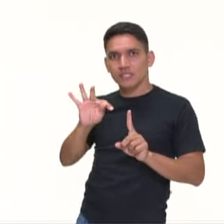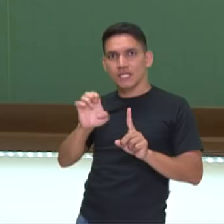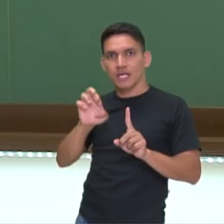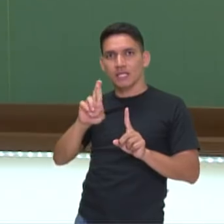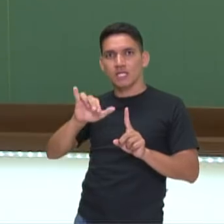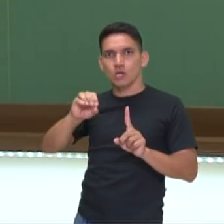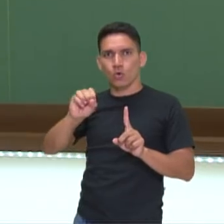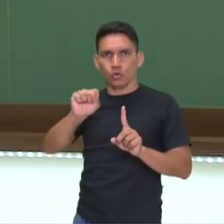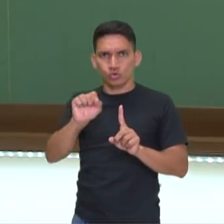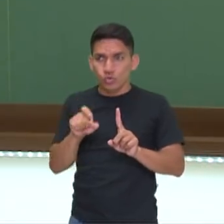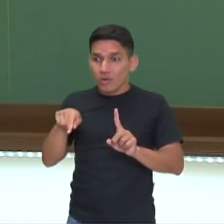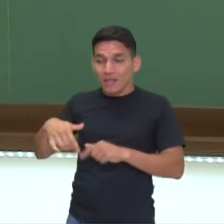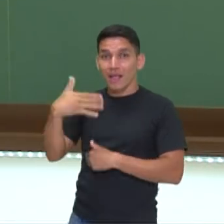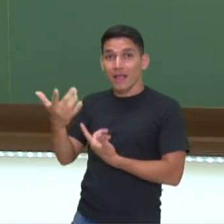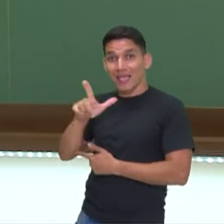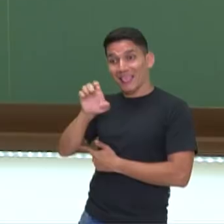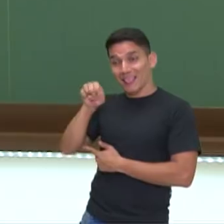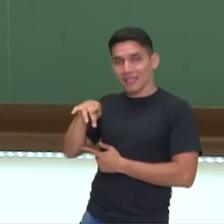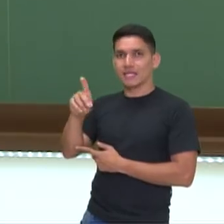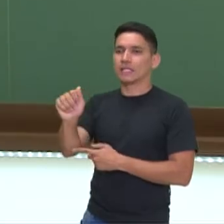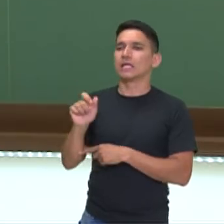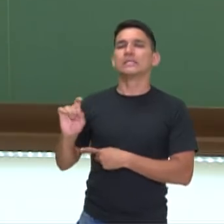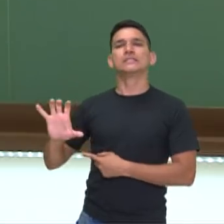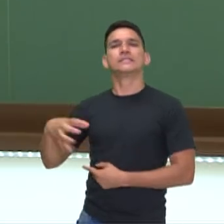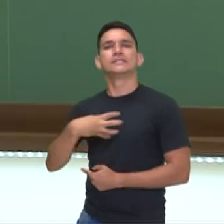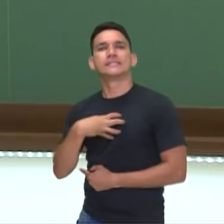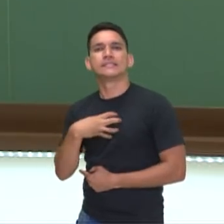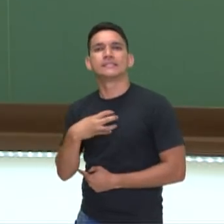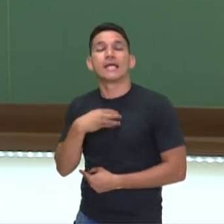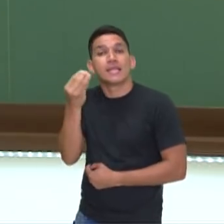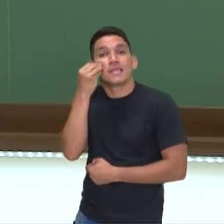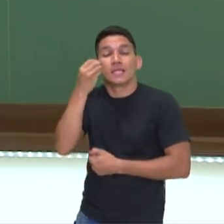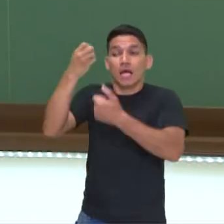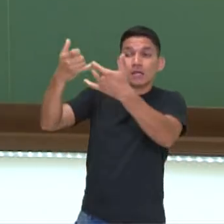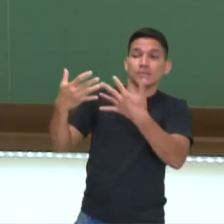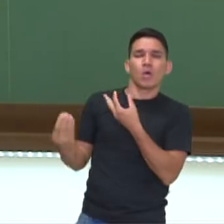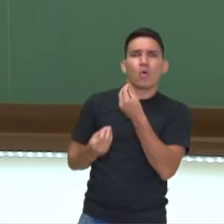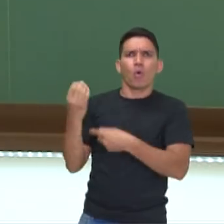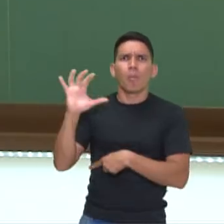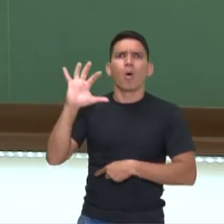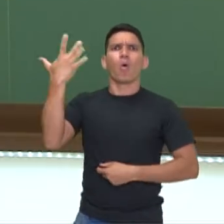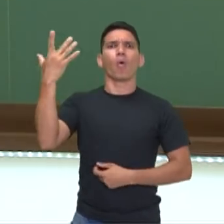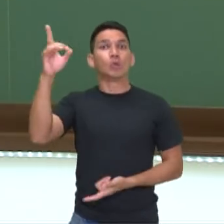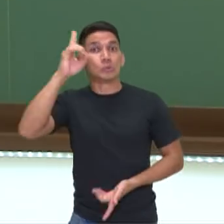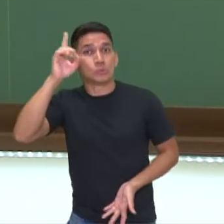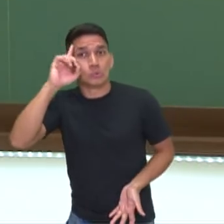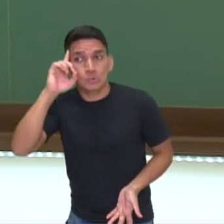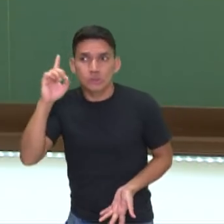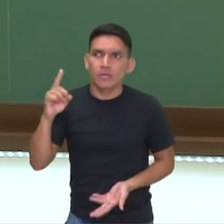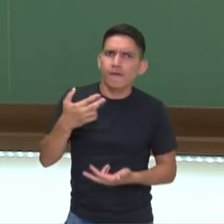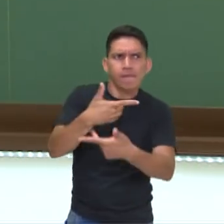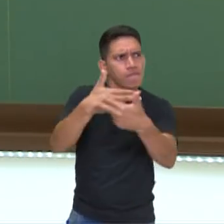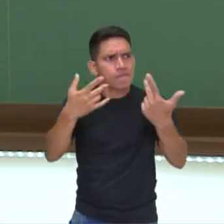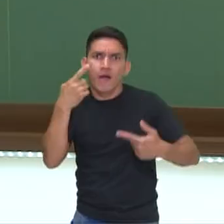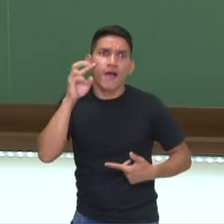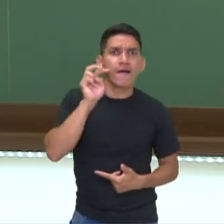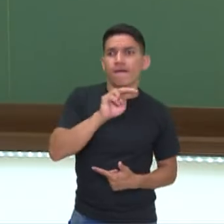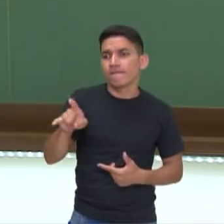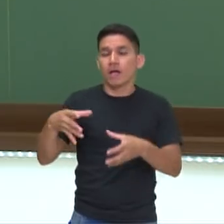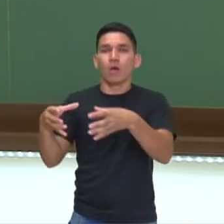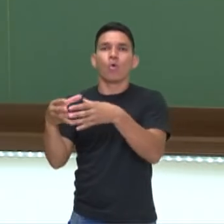lenda é uma forma de explicar esses acontecimentos sobrenaturais do dia a dia das pessoas da